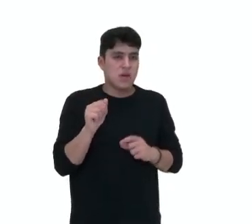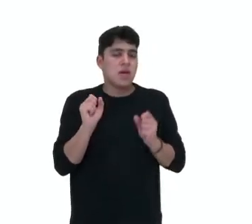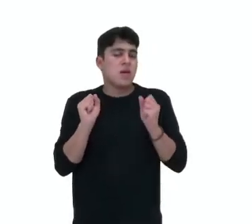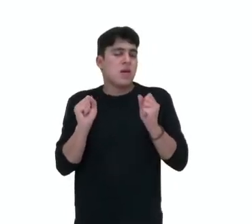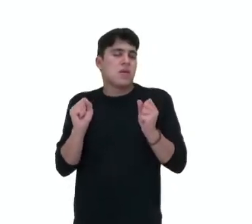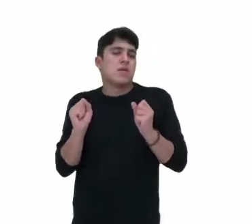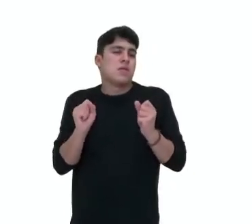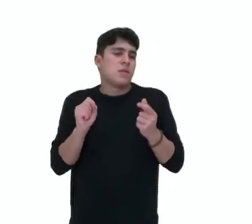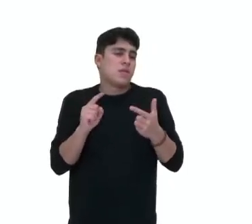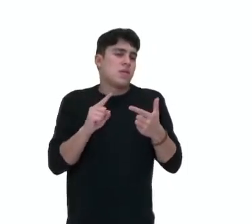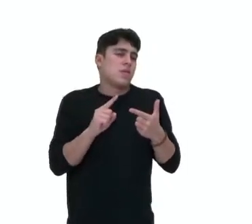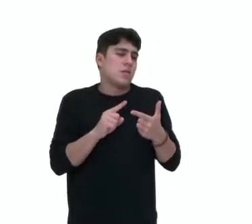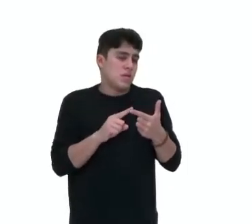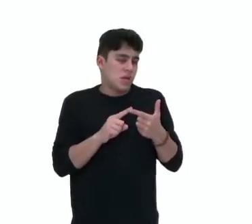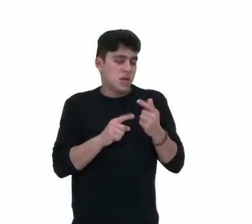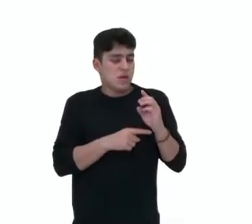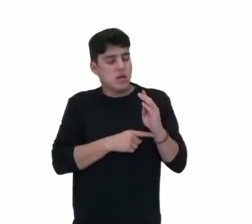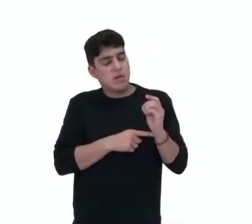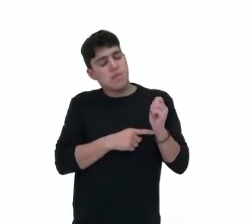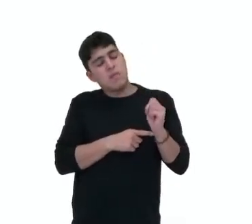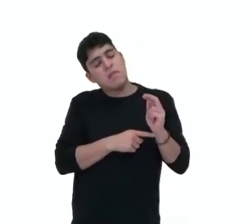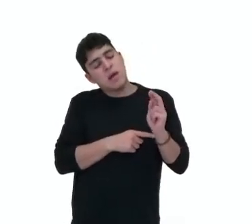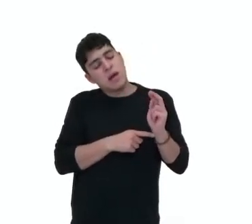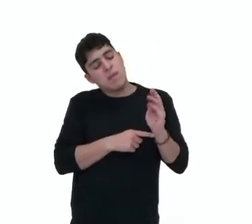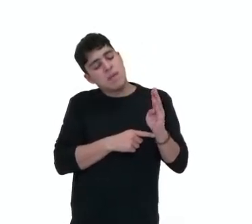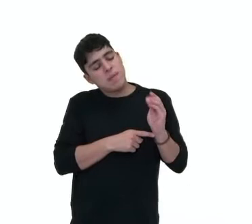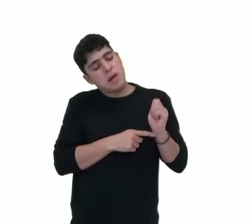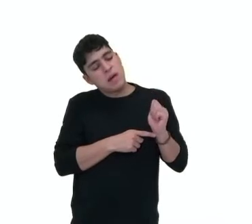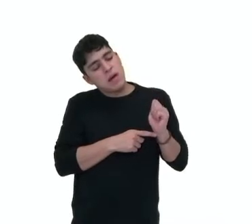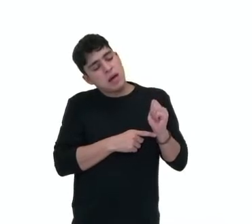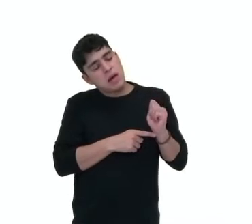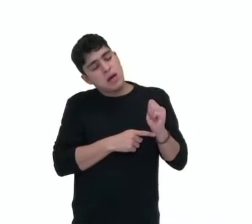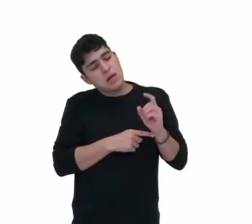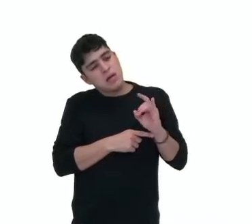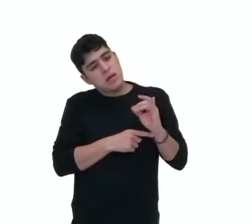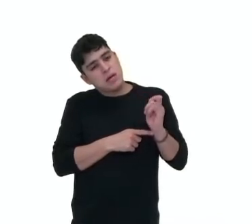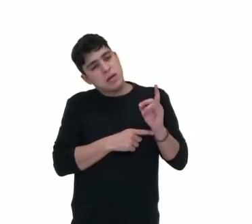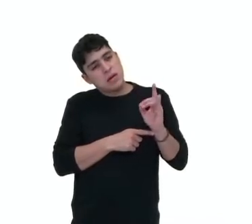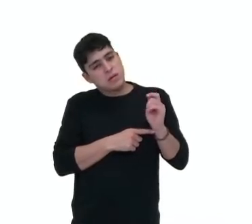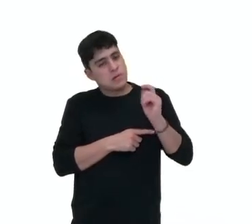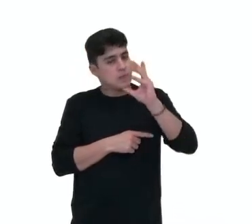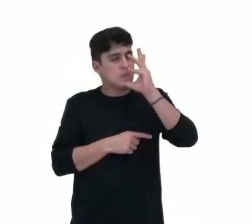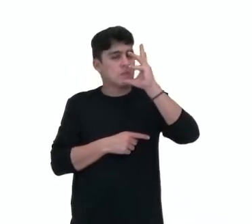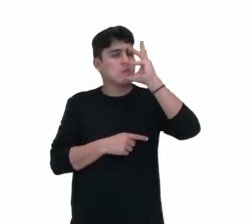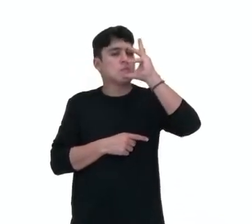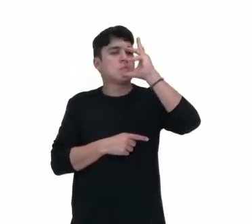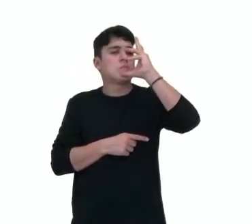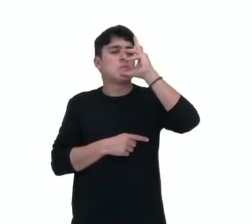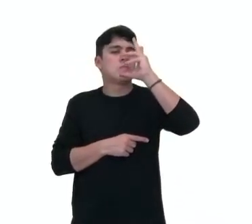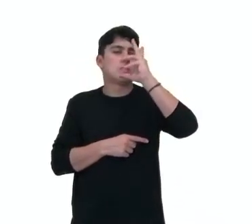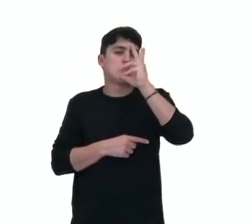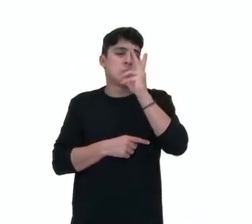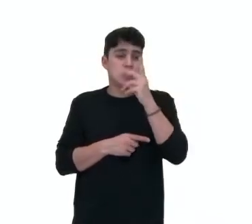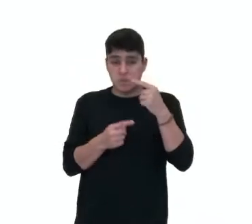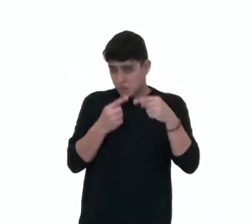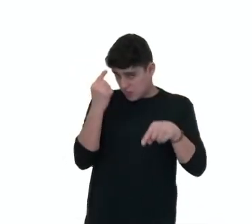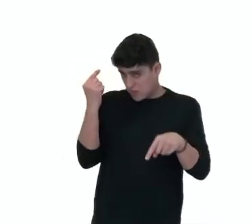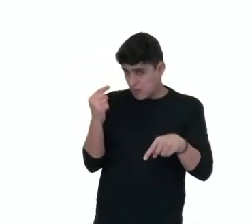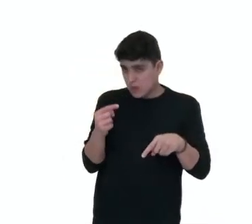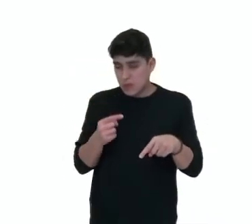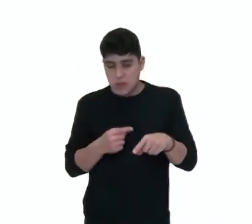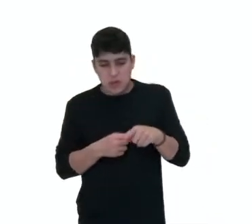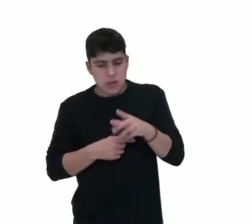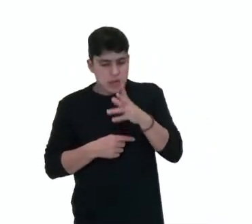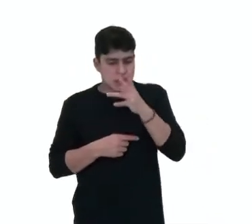situações. A bradicardia, que é a batida mais lenta. Ele está fora do ritmo, está